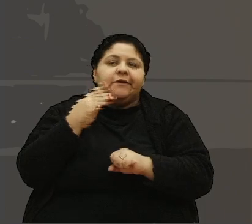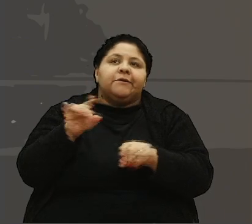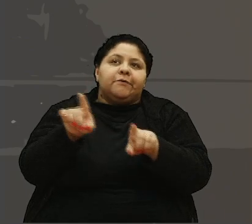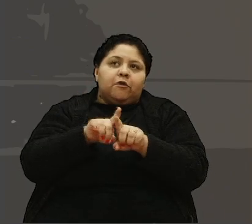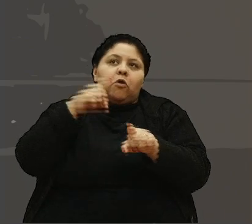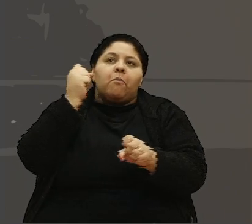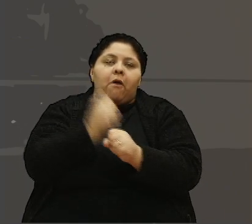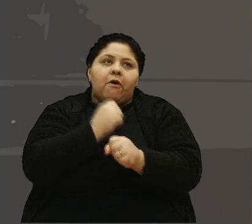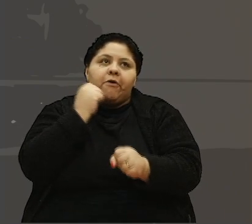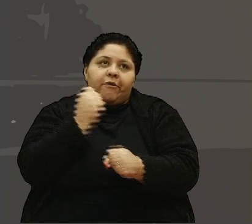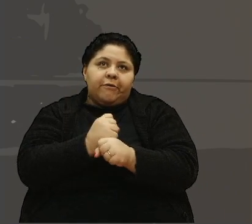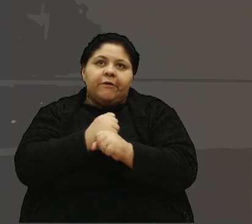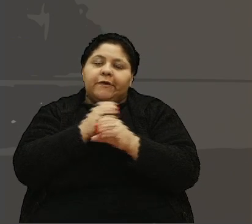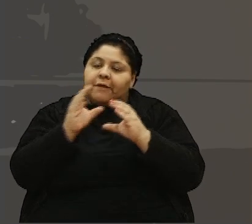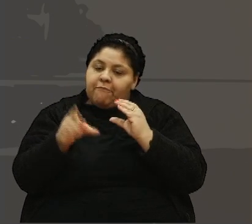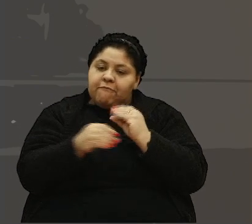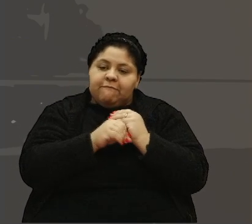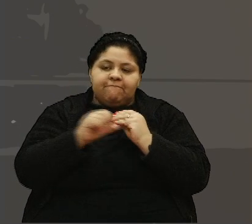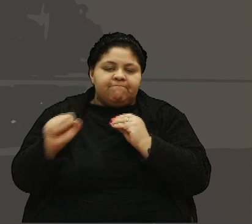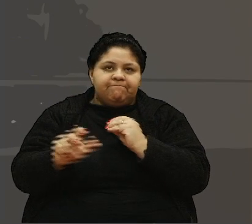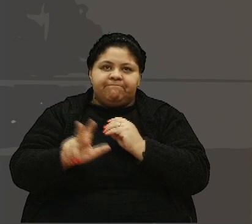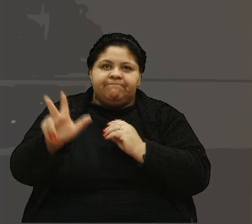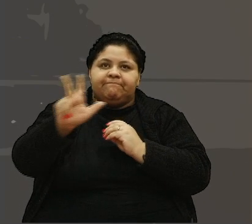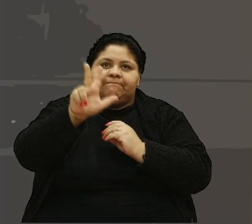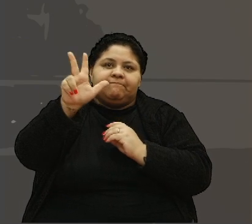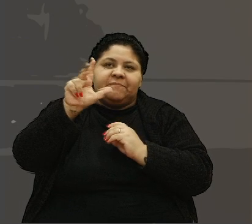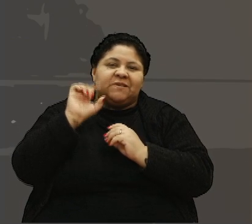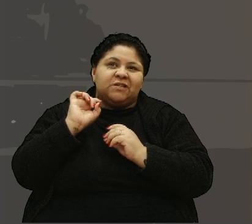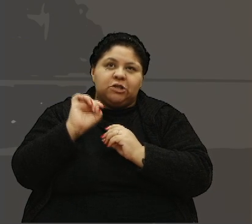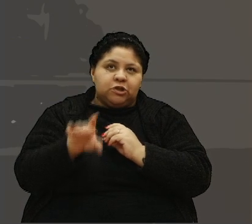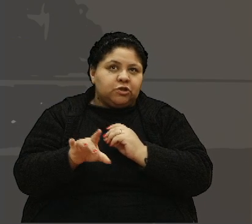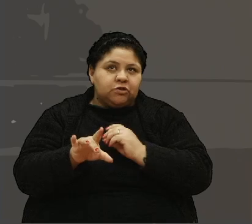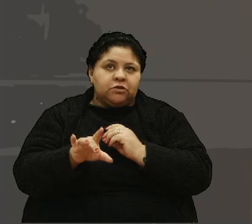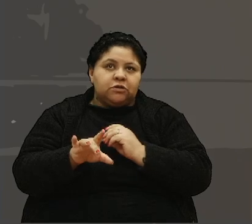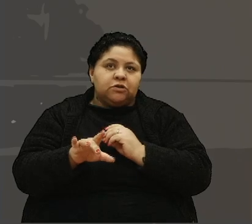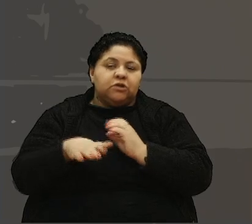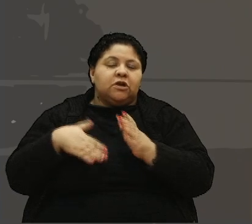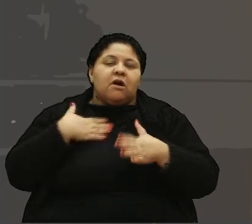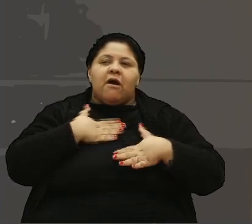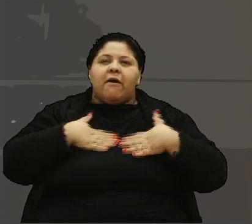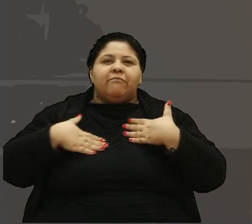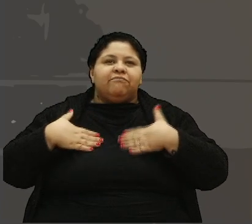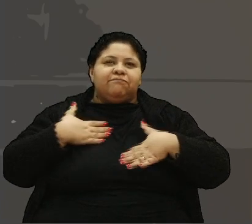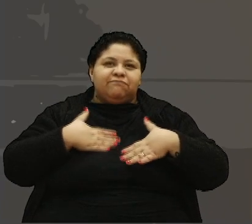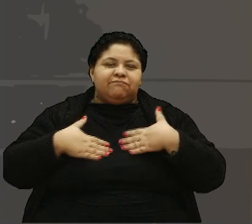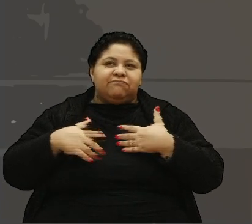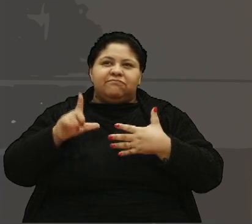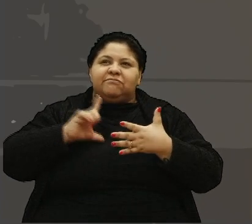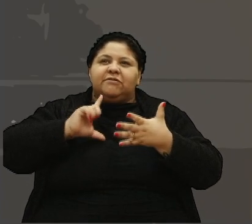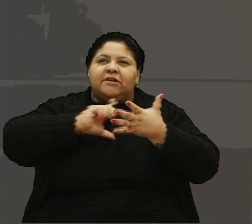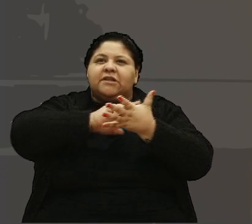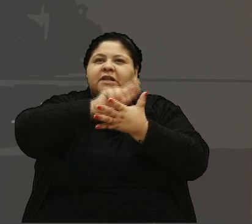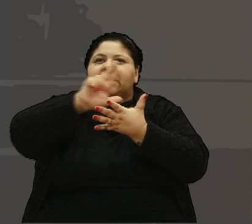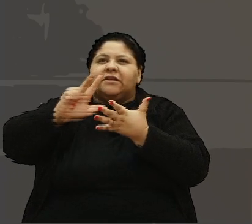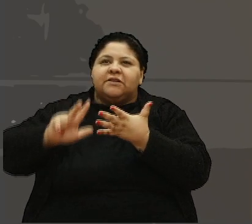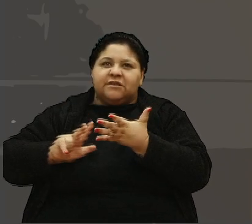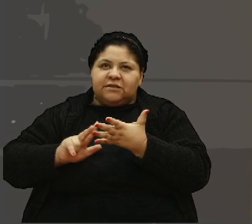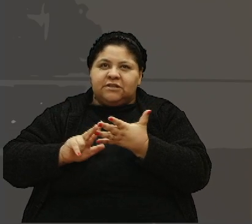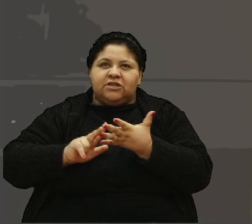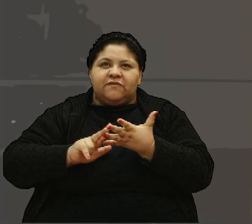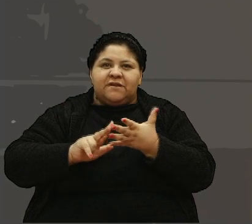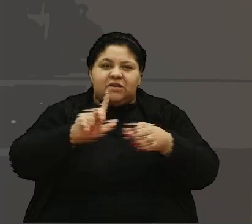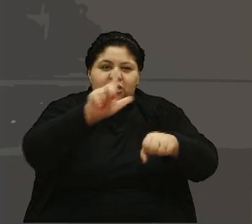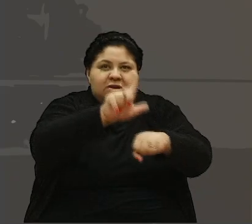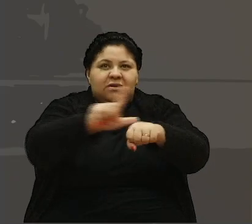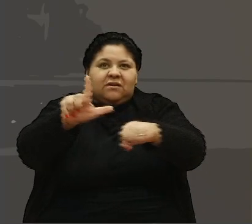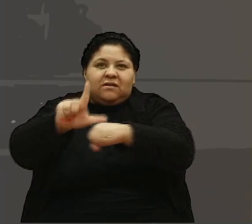de fato agrega valores e só traz satisfação. Tem diversos, né, comércios ali,